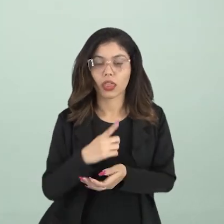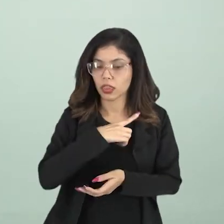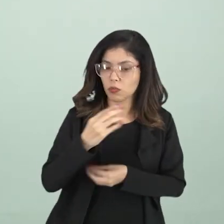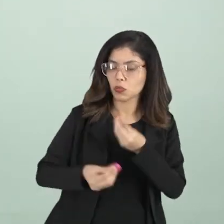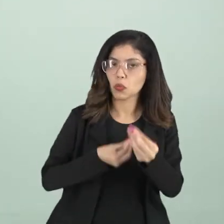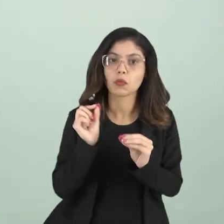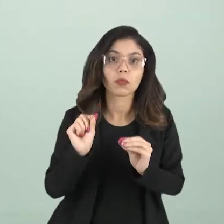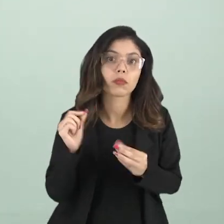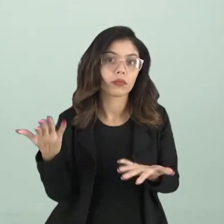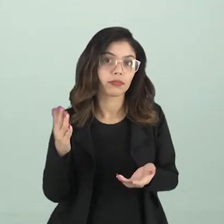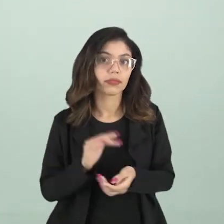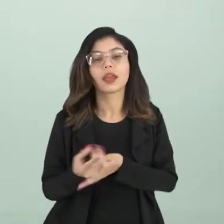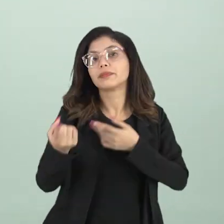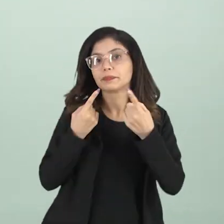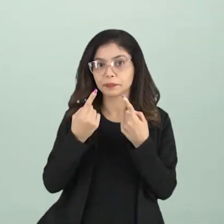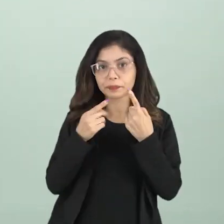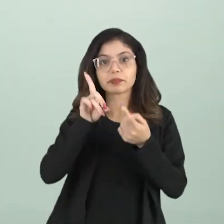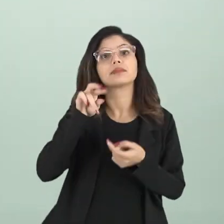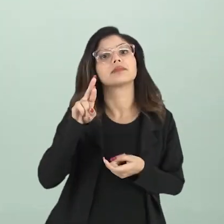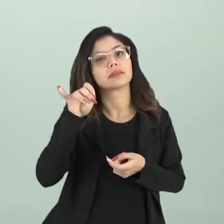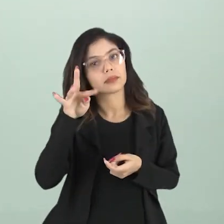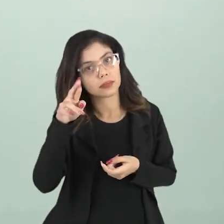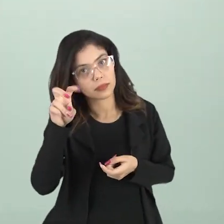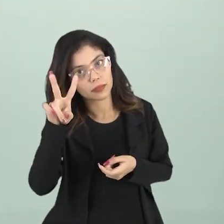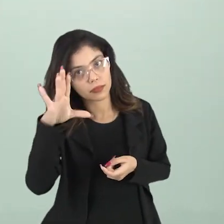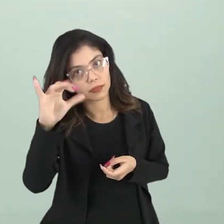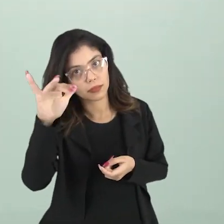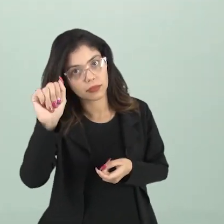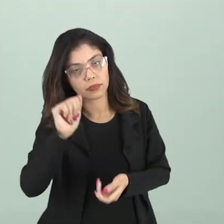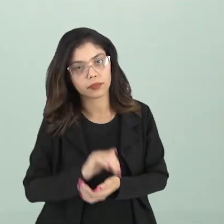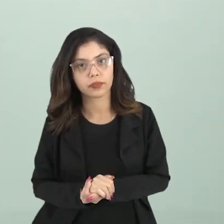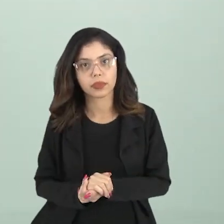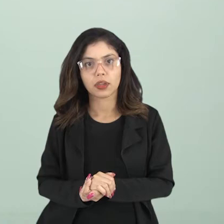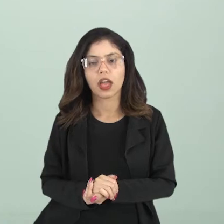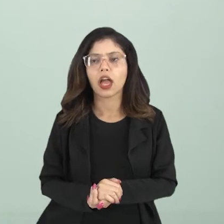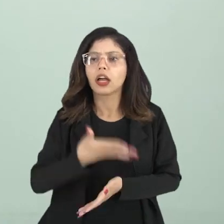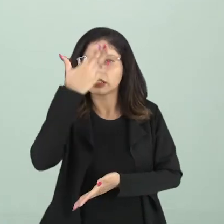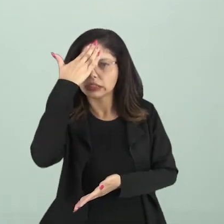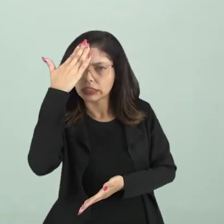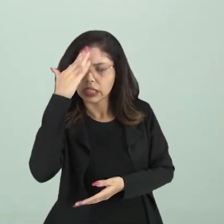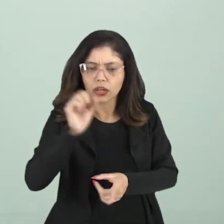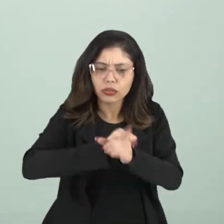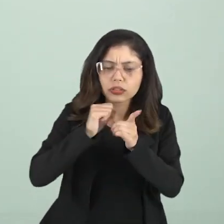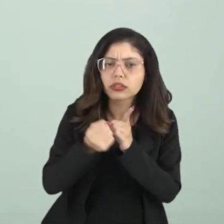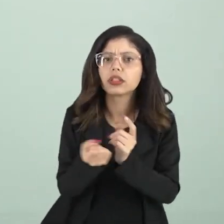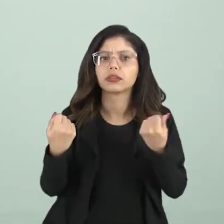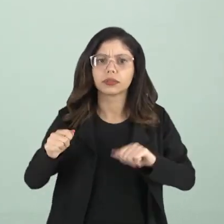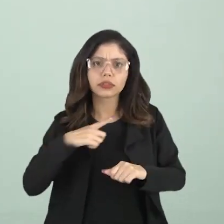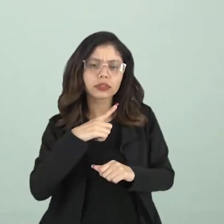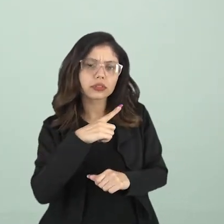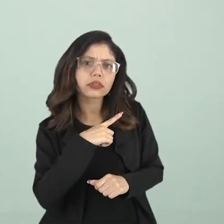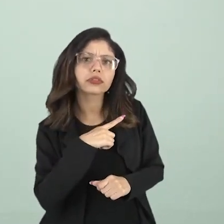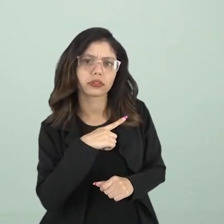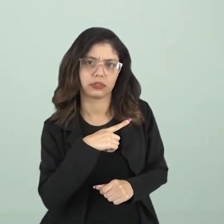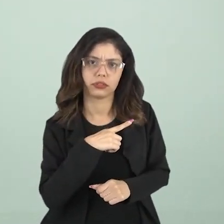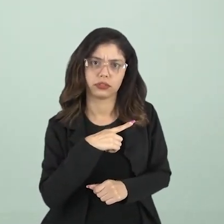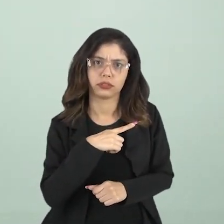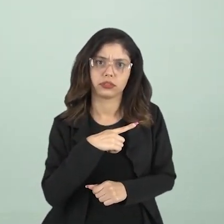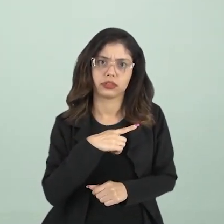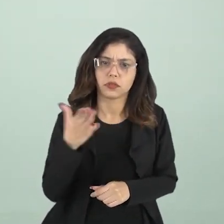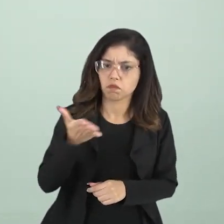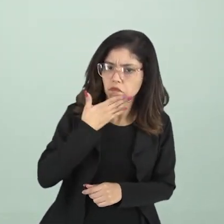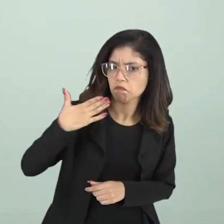como método a dialética, que é um método que compreende que a sociedade ela tem a capacidade de